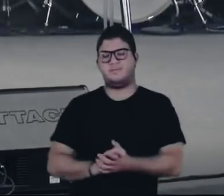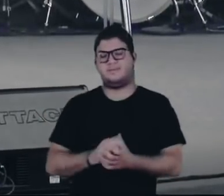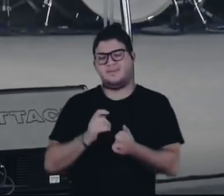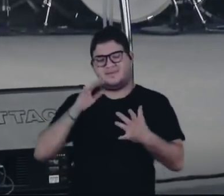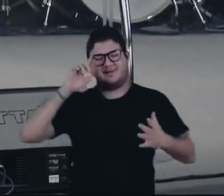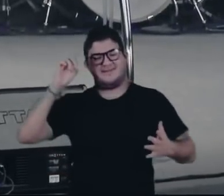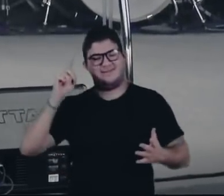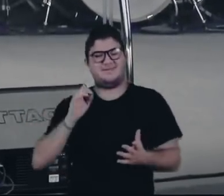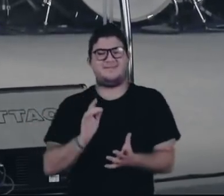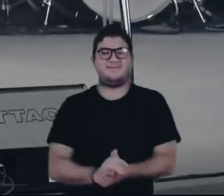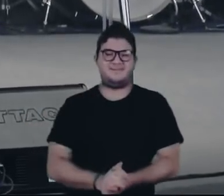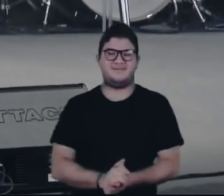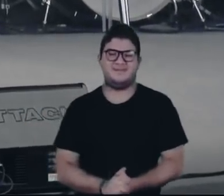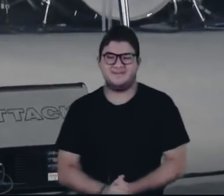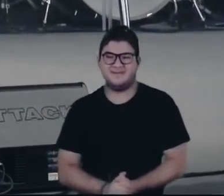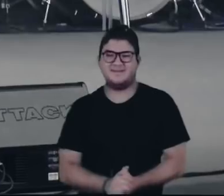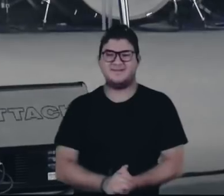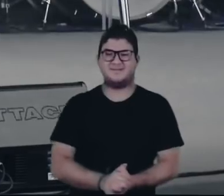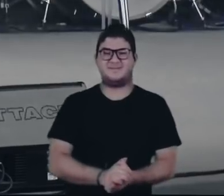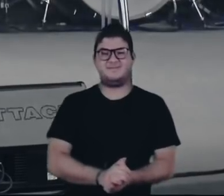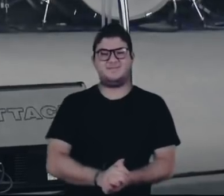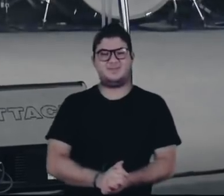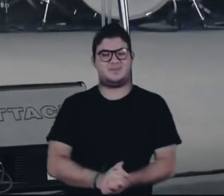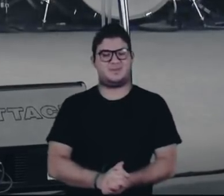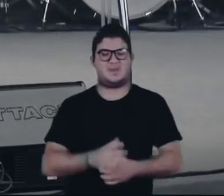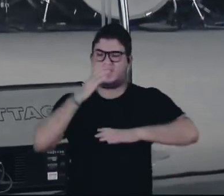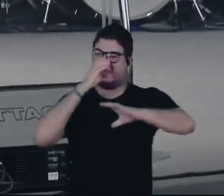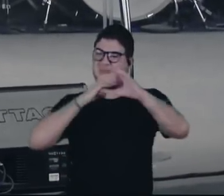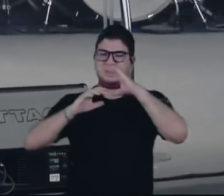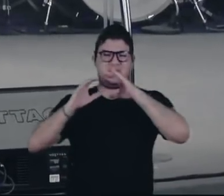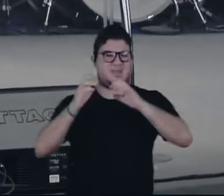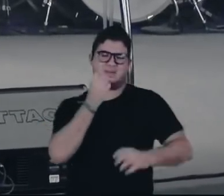glória, ele não tinha um talento para cantar.